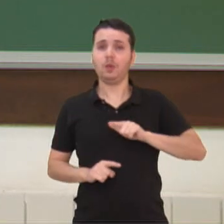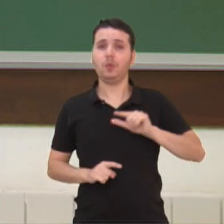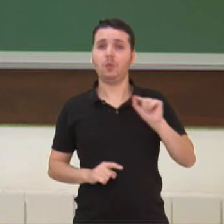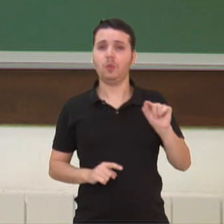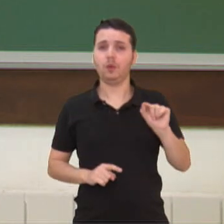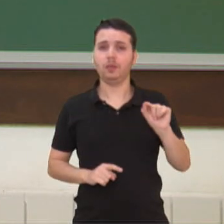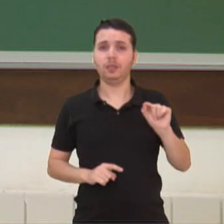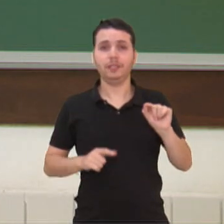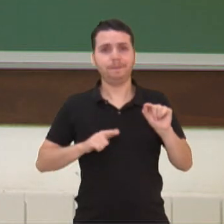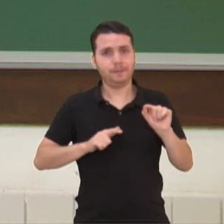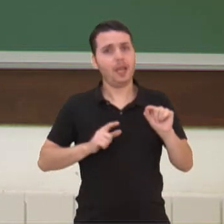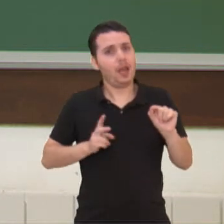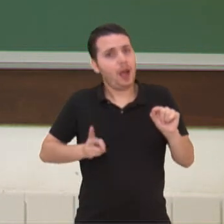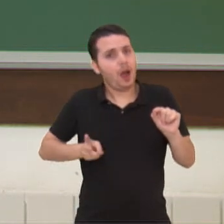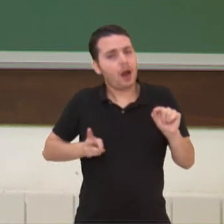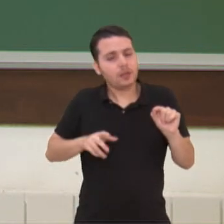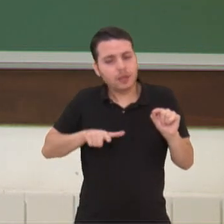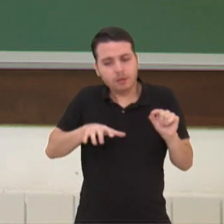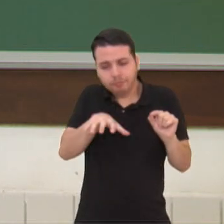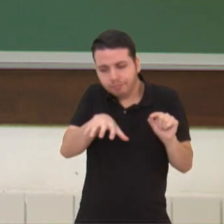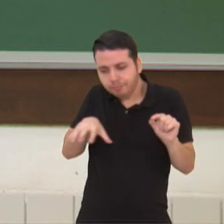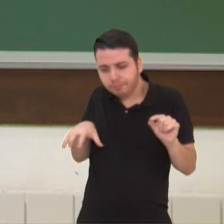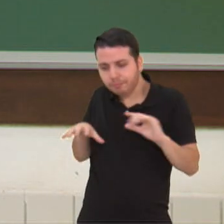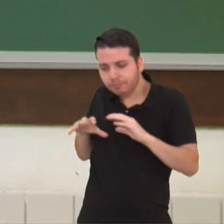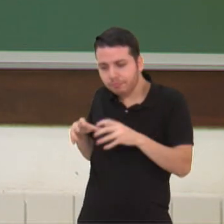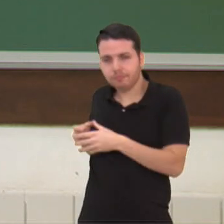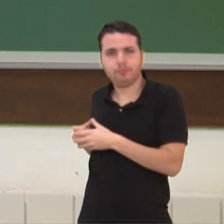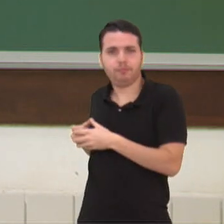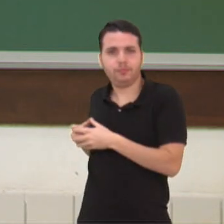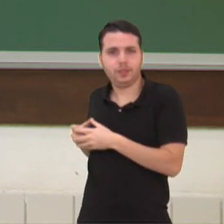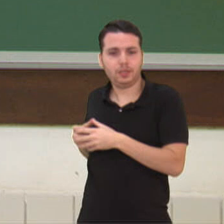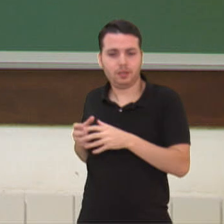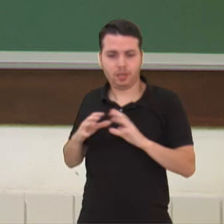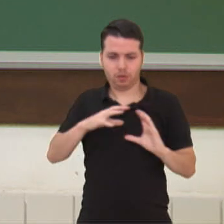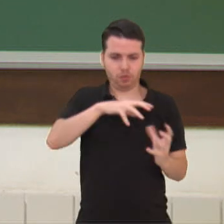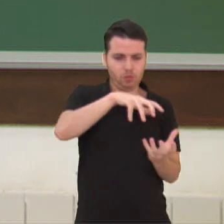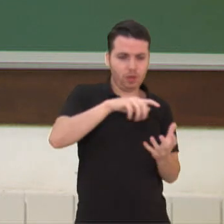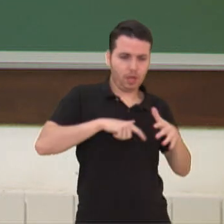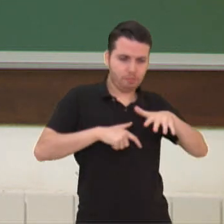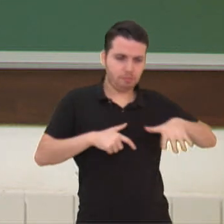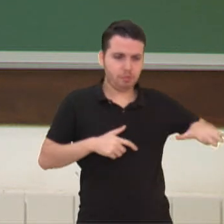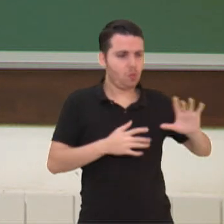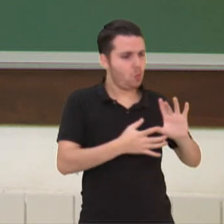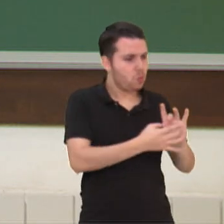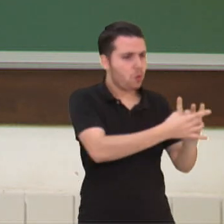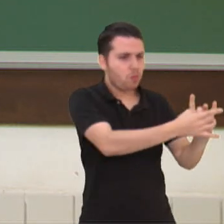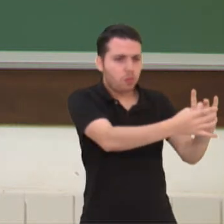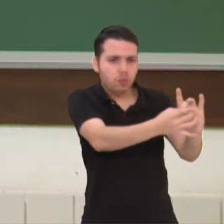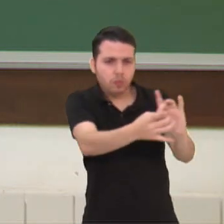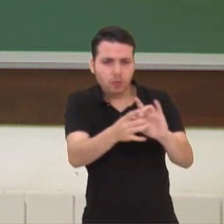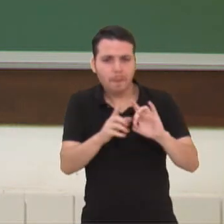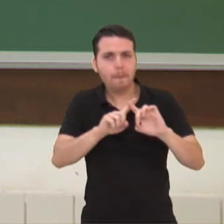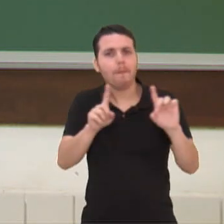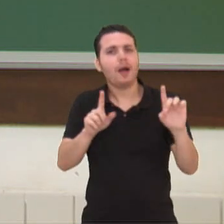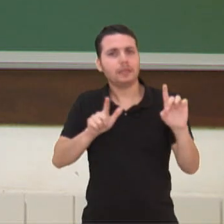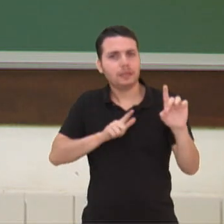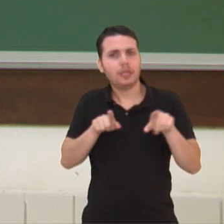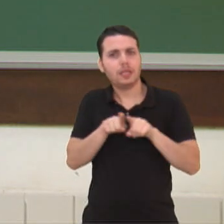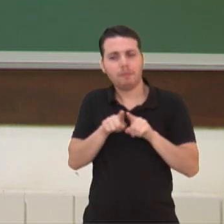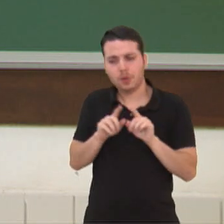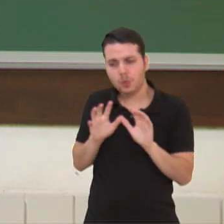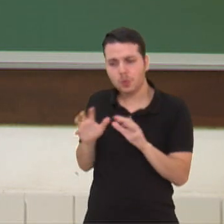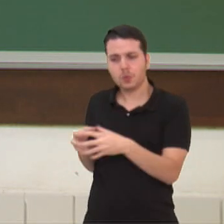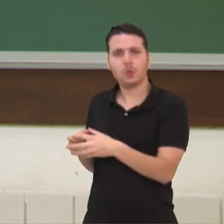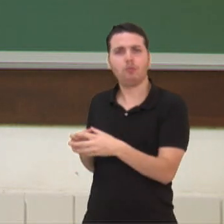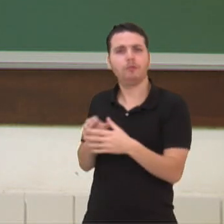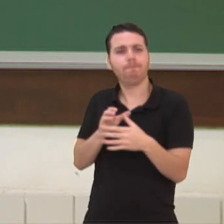grande segregação, né, há uma grande separação, que ela interliga todo o globo às partes